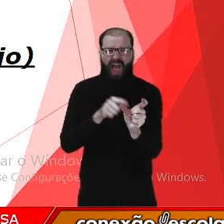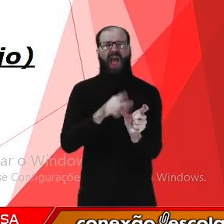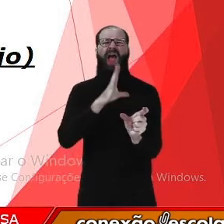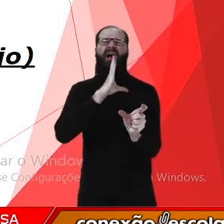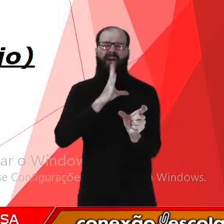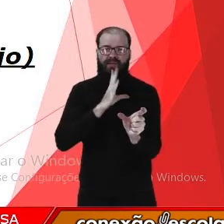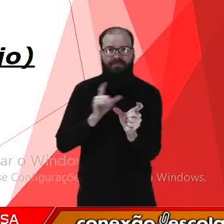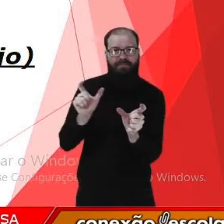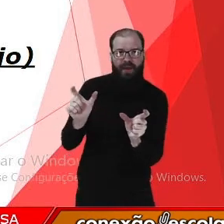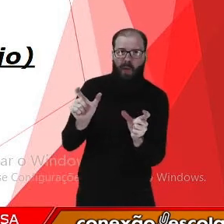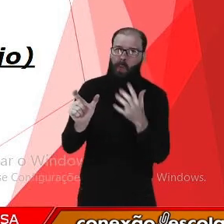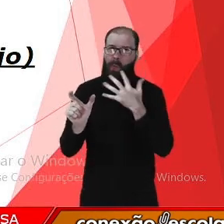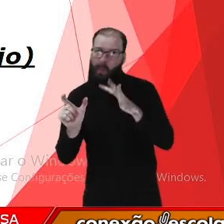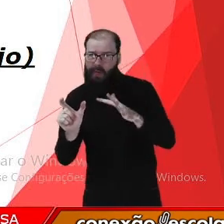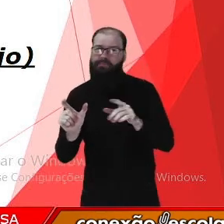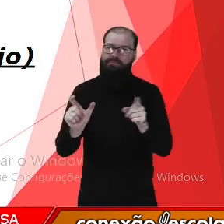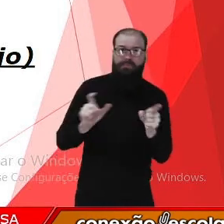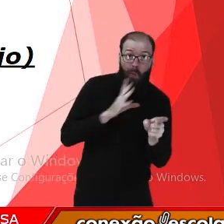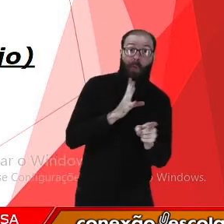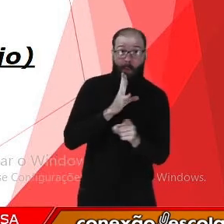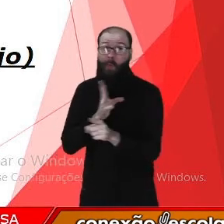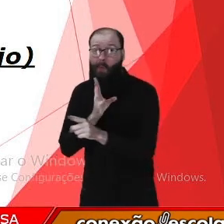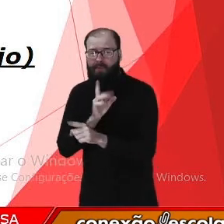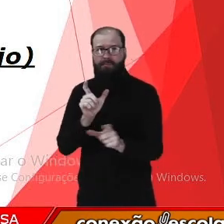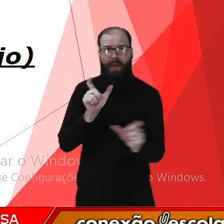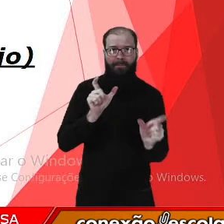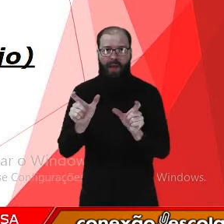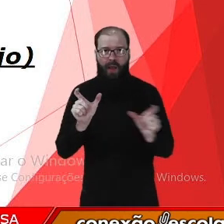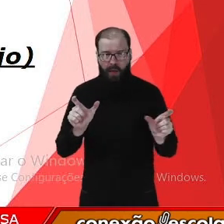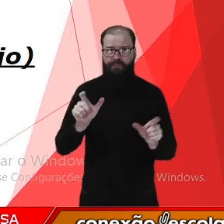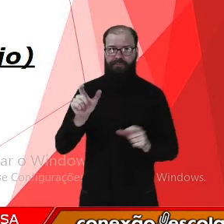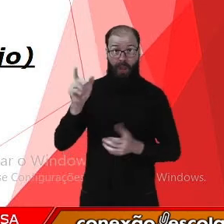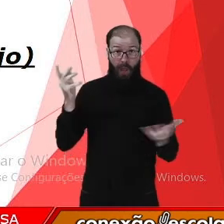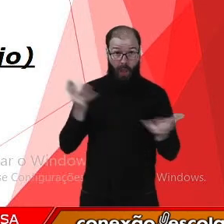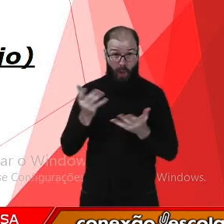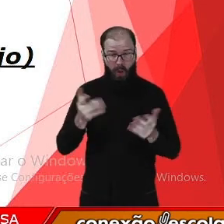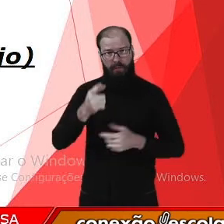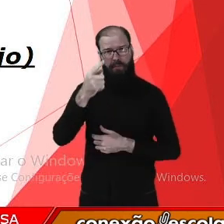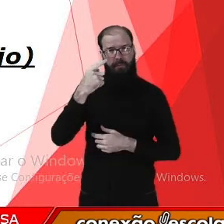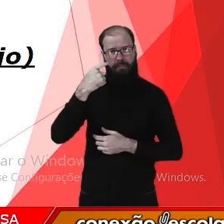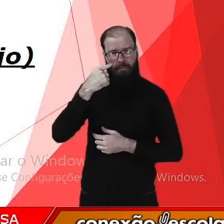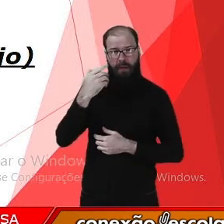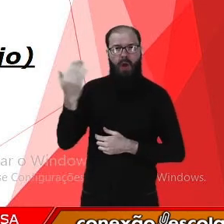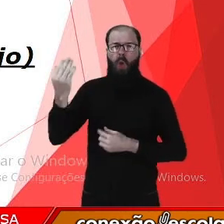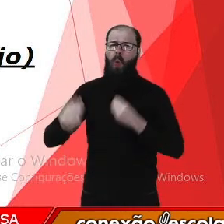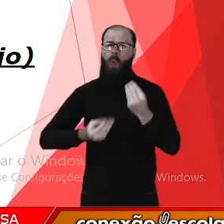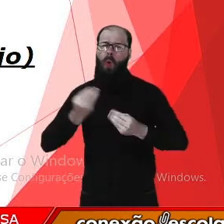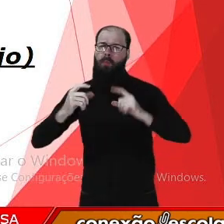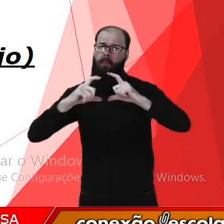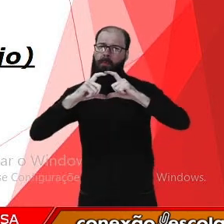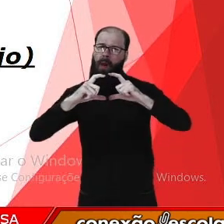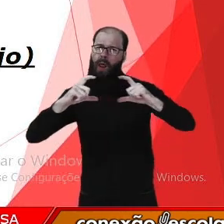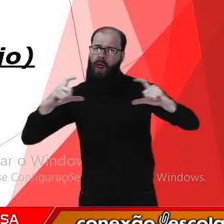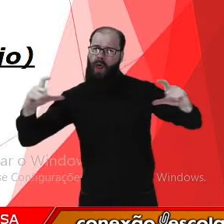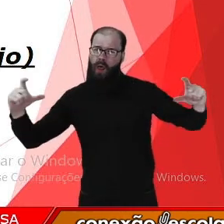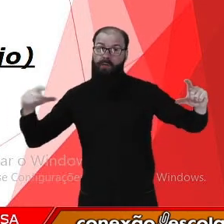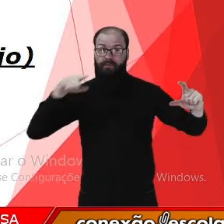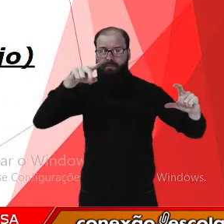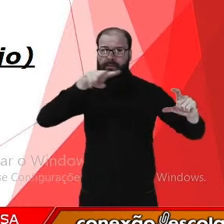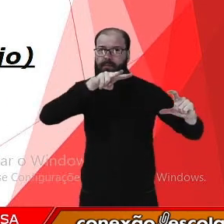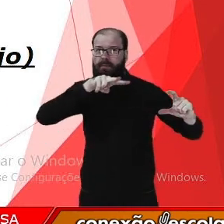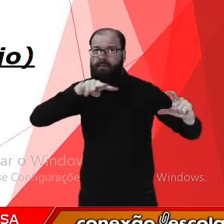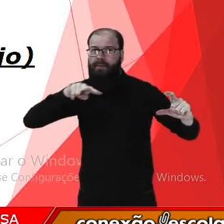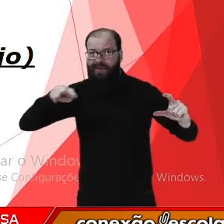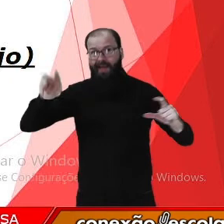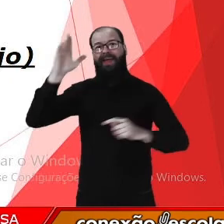Eu quero ler essa frase para vocês, para que vocês tentem ouvir, tentem perceber a pronúncia de algumas palavras. E em